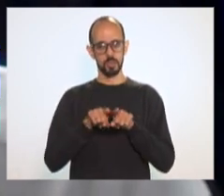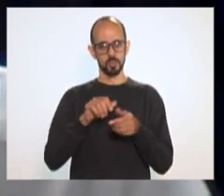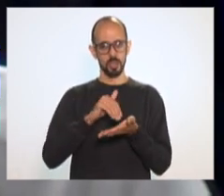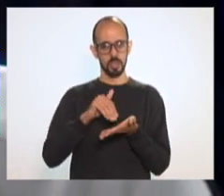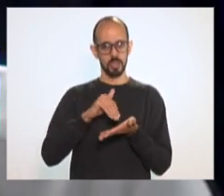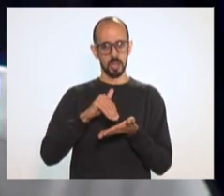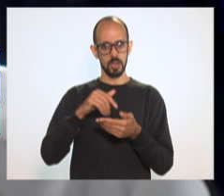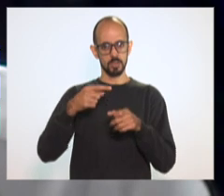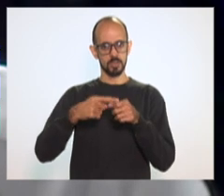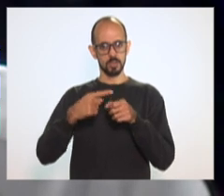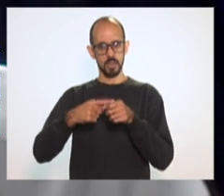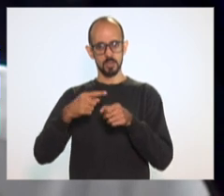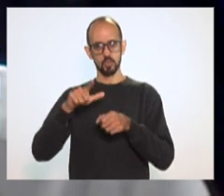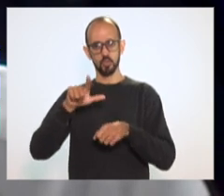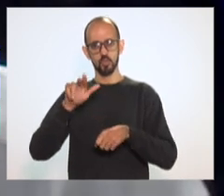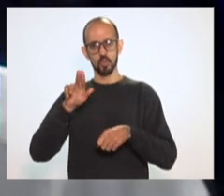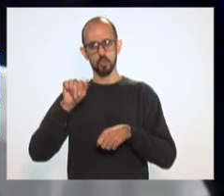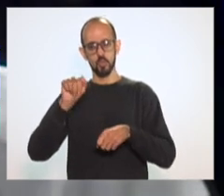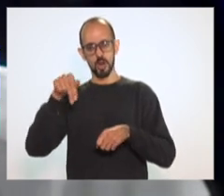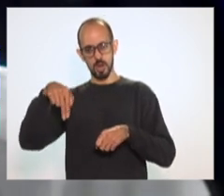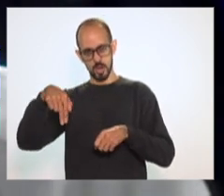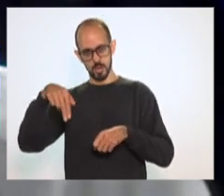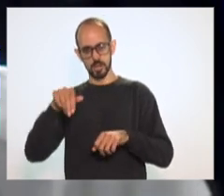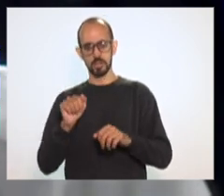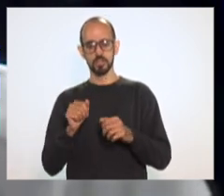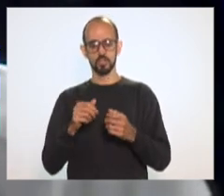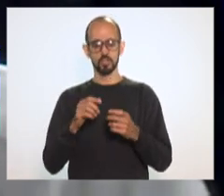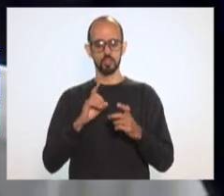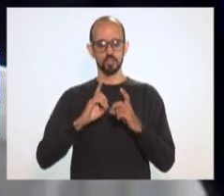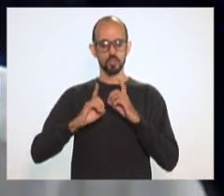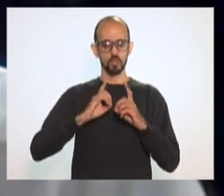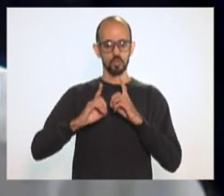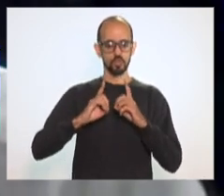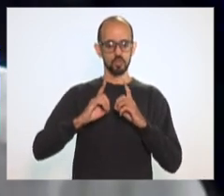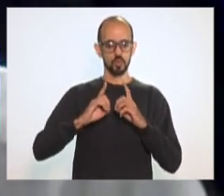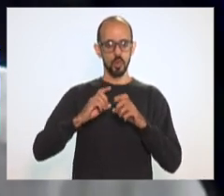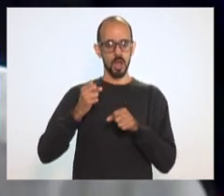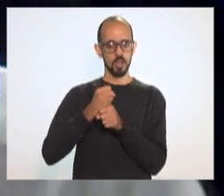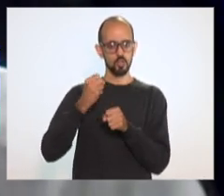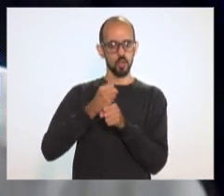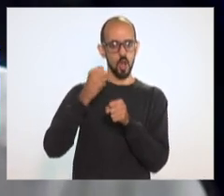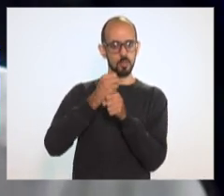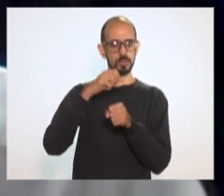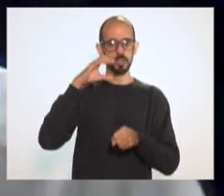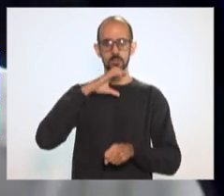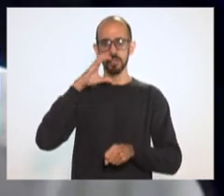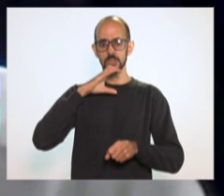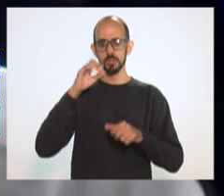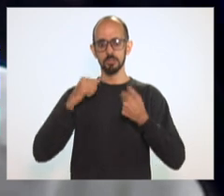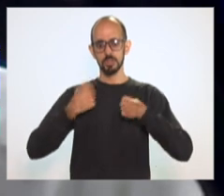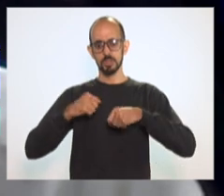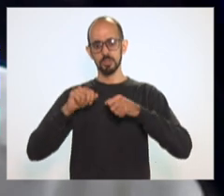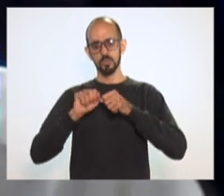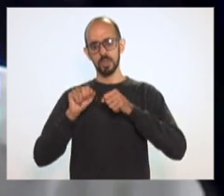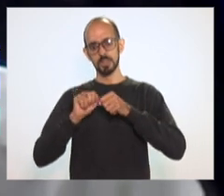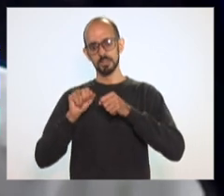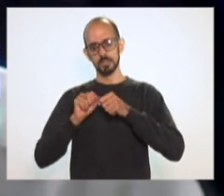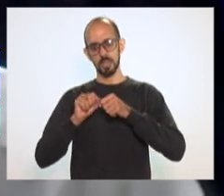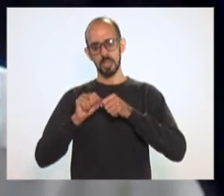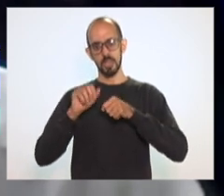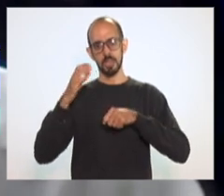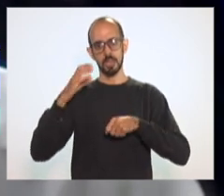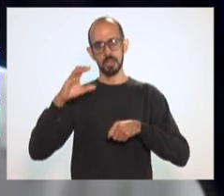aonde a gente pôde discutir as obras emergenciais que precisam ser realizadas no município de